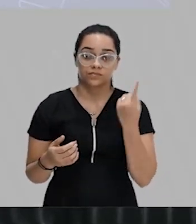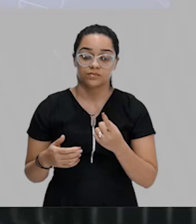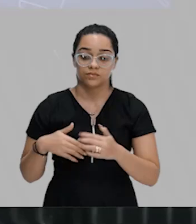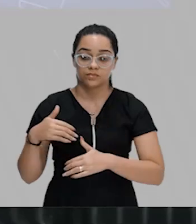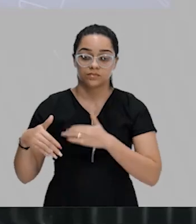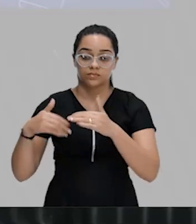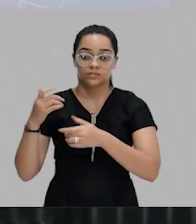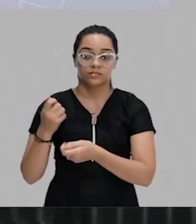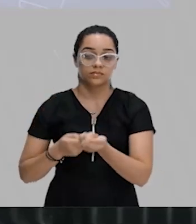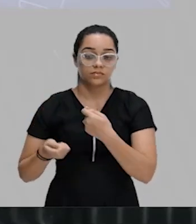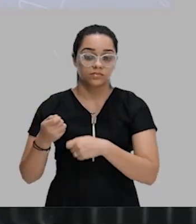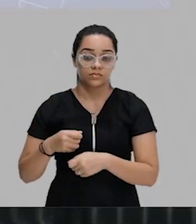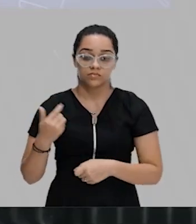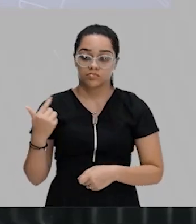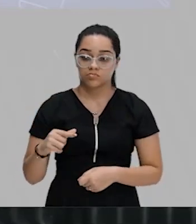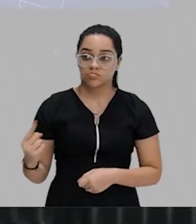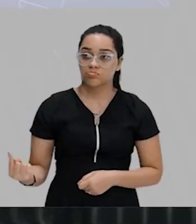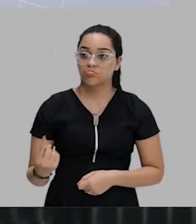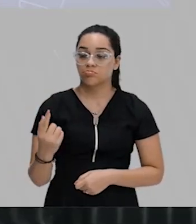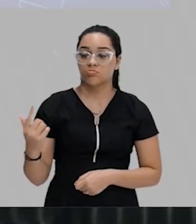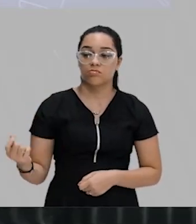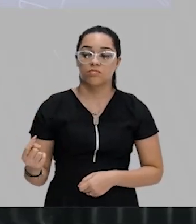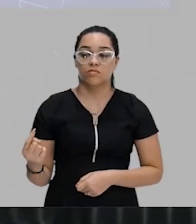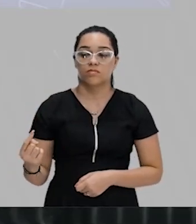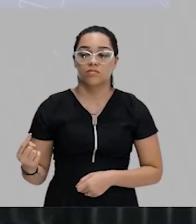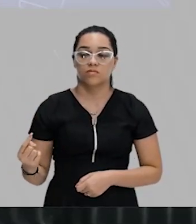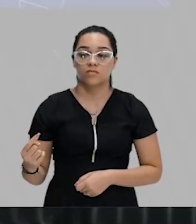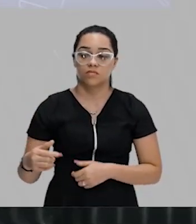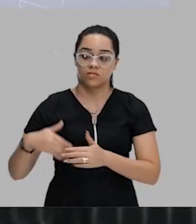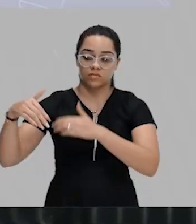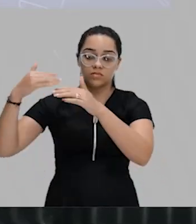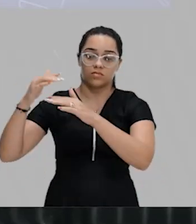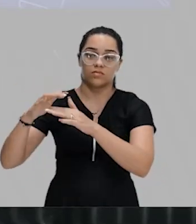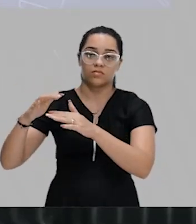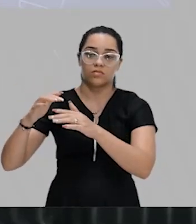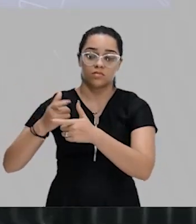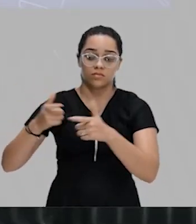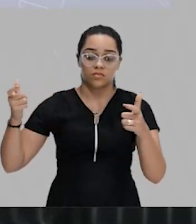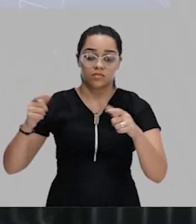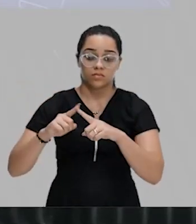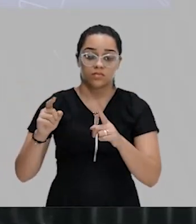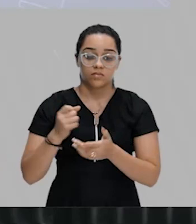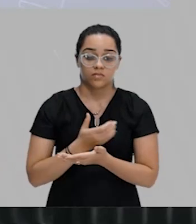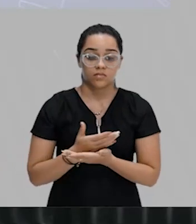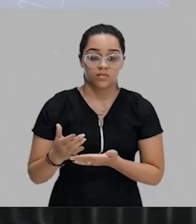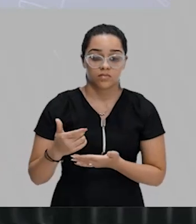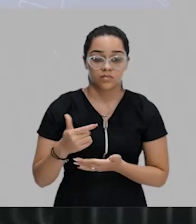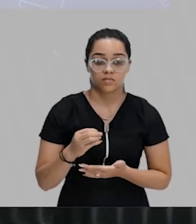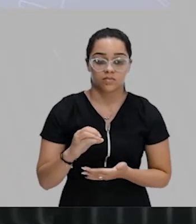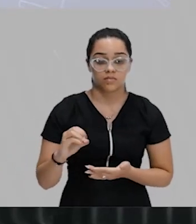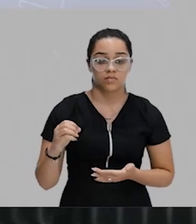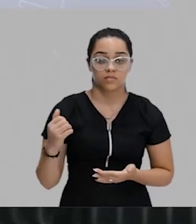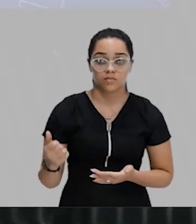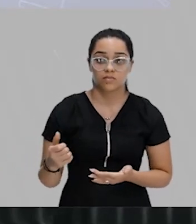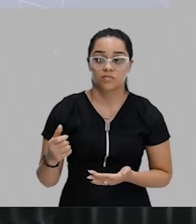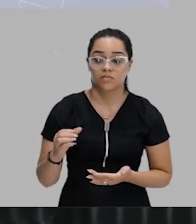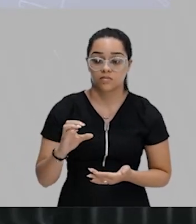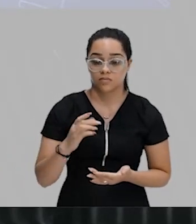crescimento econômico não estava alto. Mas no início do século XXI, o Brasil tinha uma situação